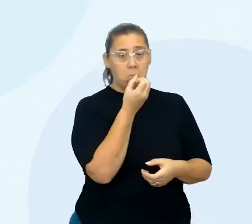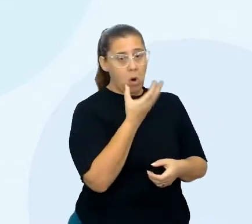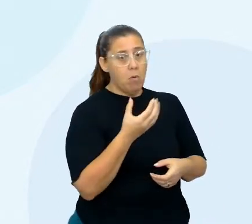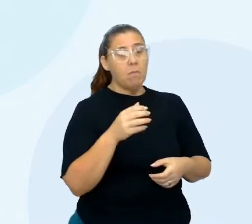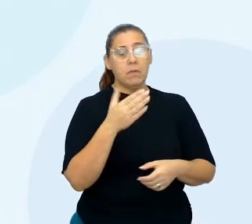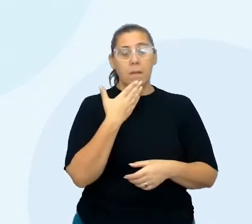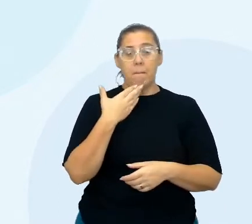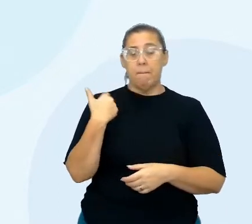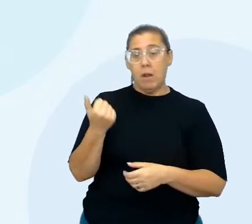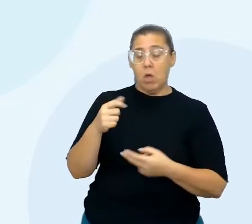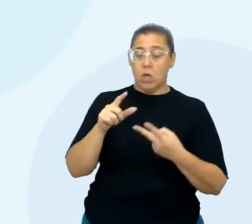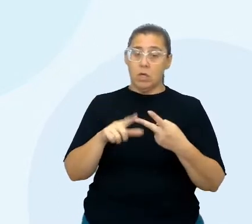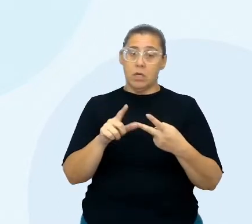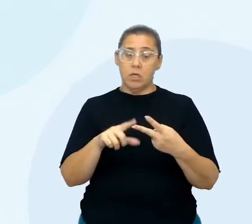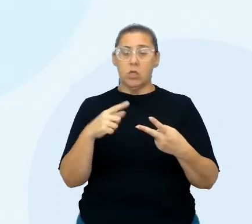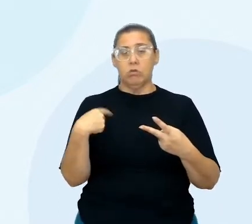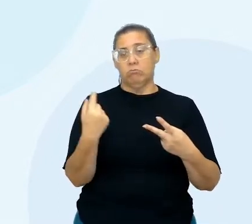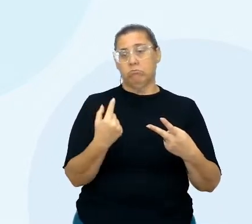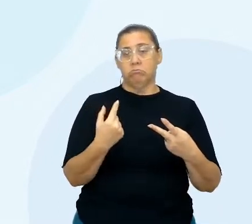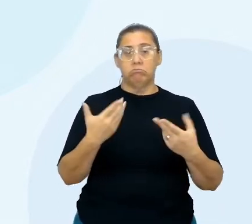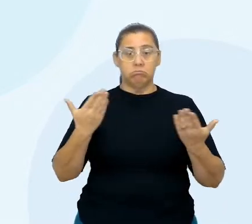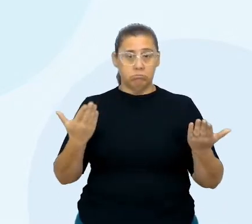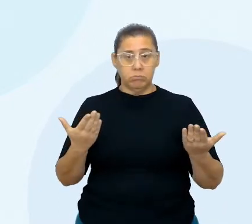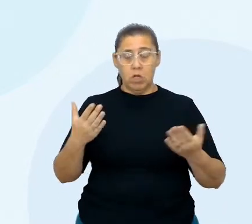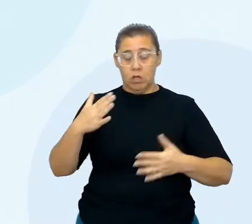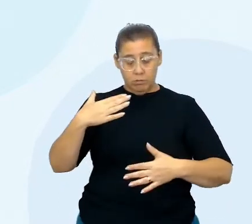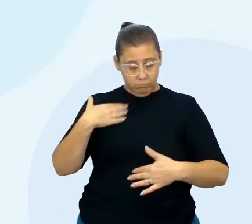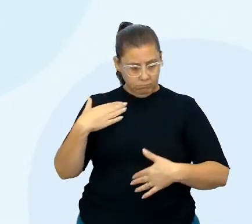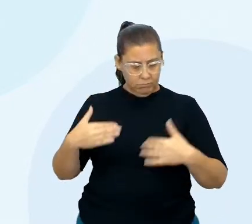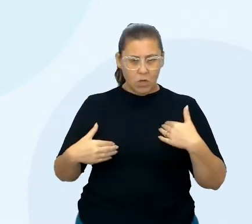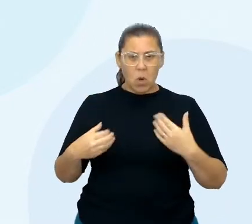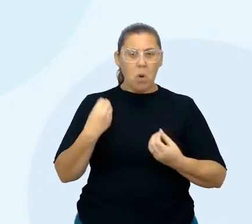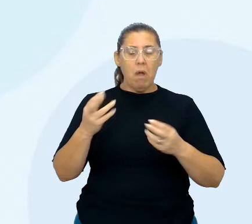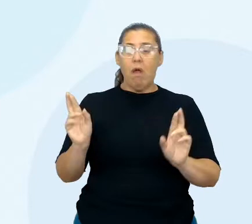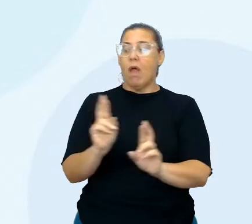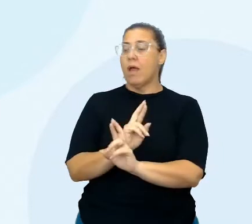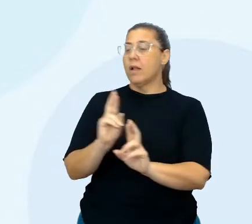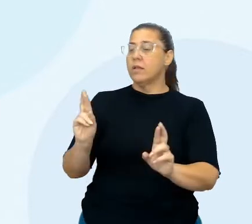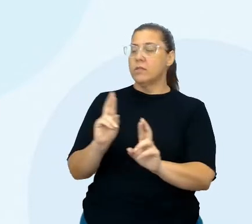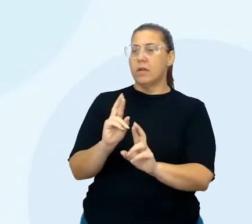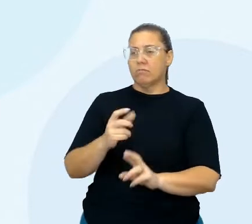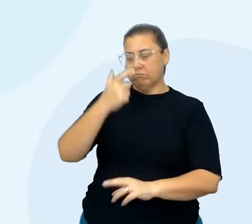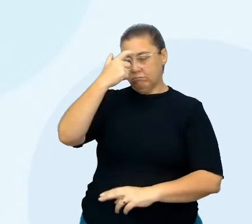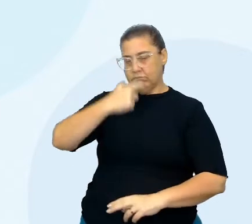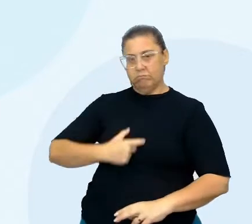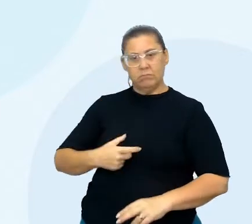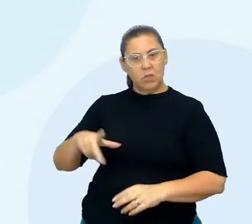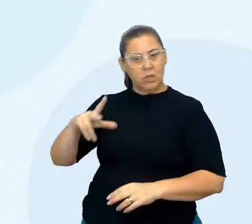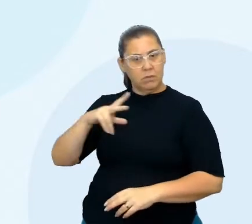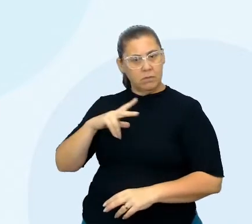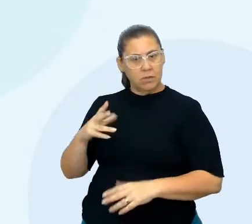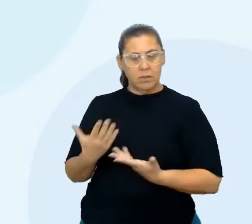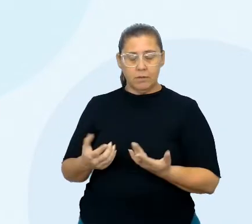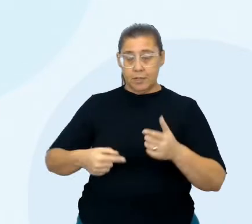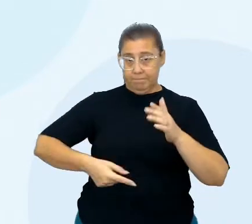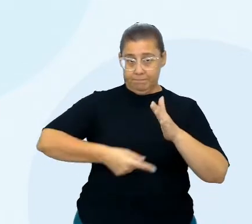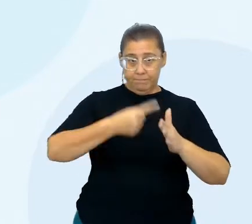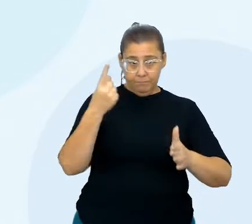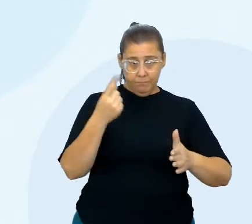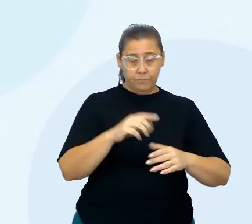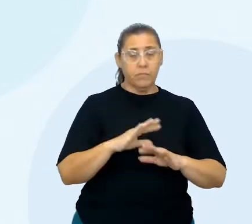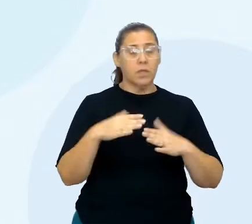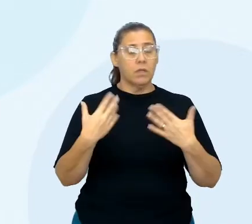melhorar. E a segunda é a nossa imagem, a nossa autoimagem. Como é que a gente se relaciona com a nossa autoimagem? Tá certo? Vamos para a primeira?